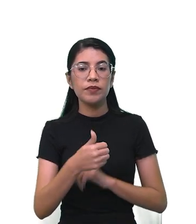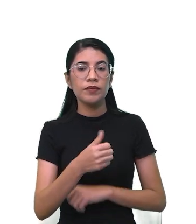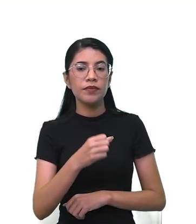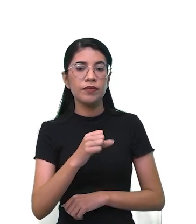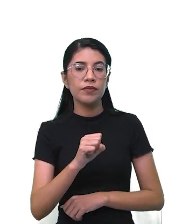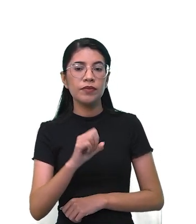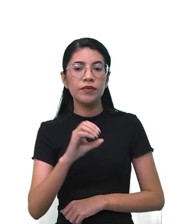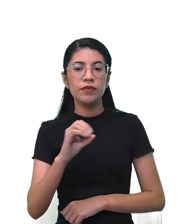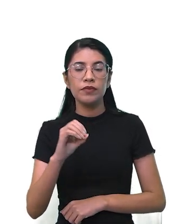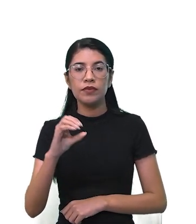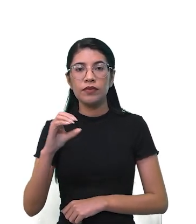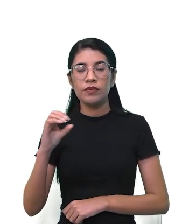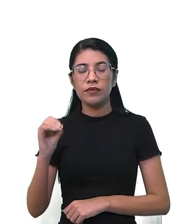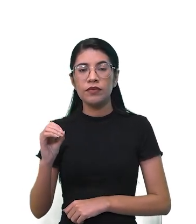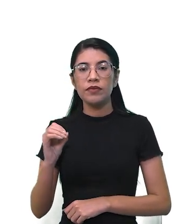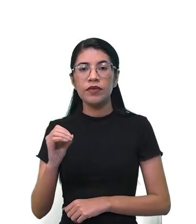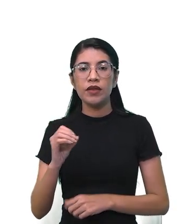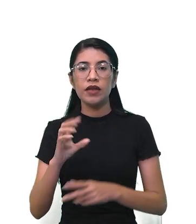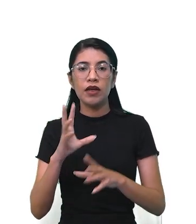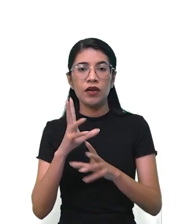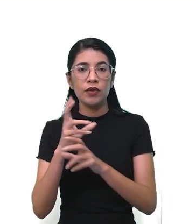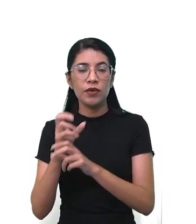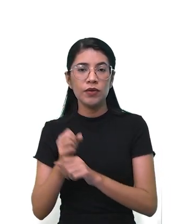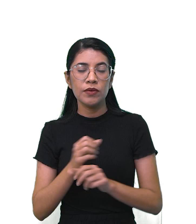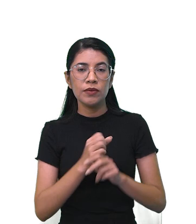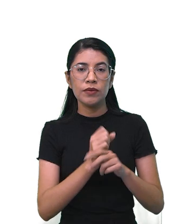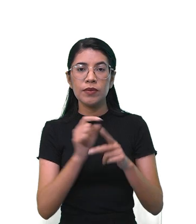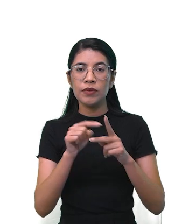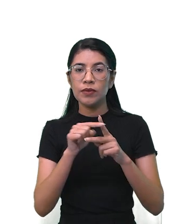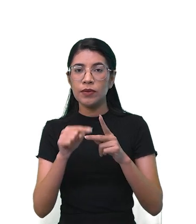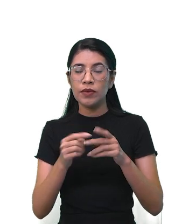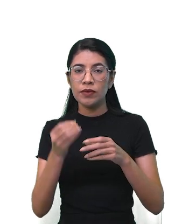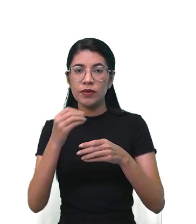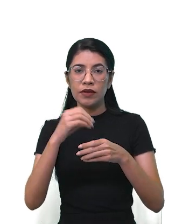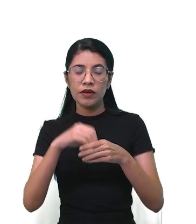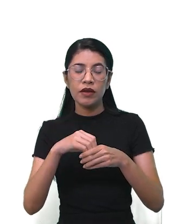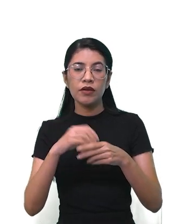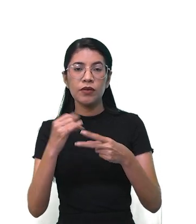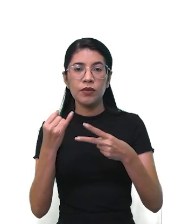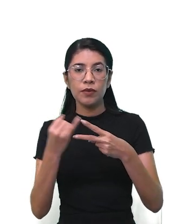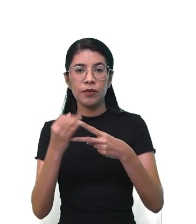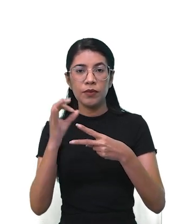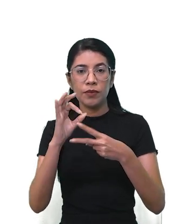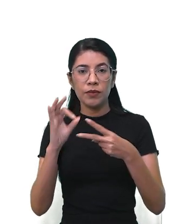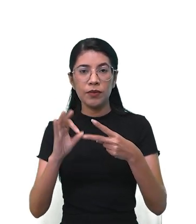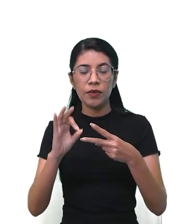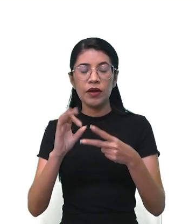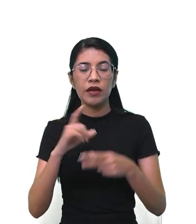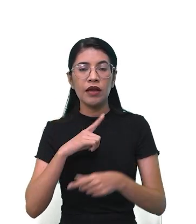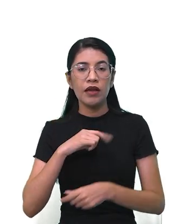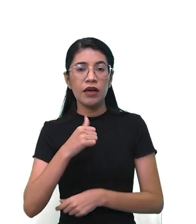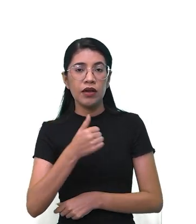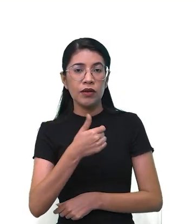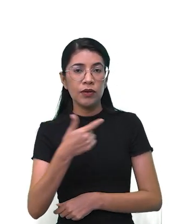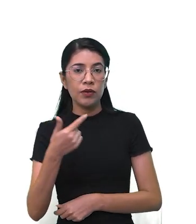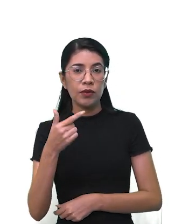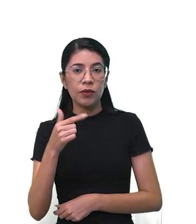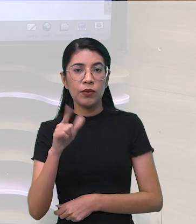de todos os ângulos internos de um polígono com 12